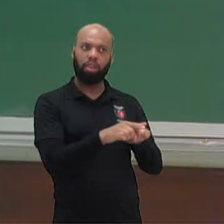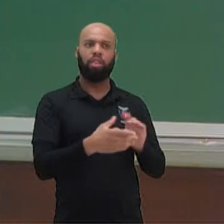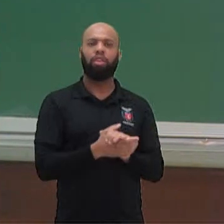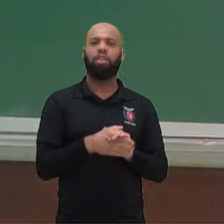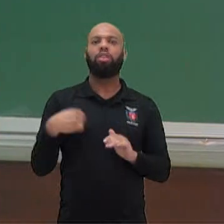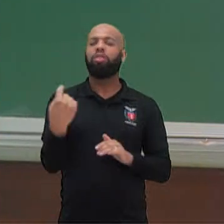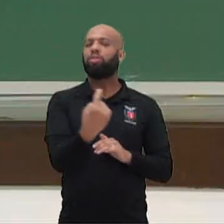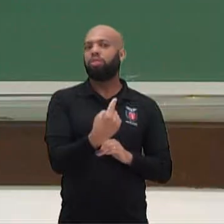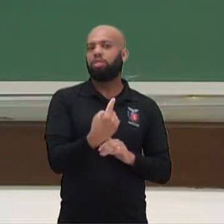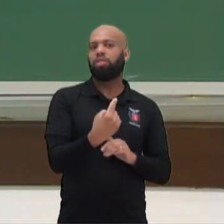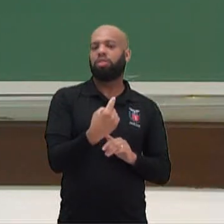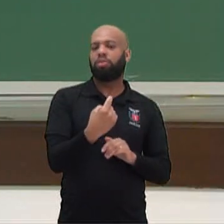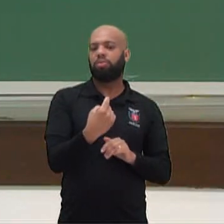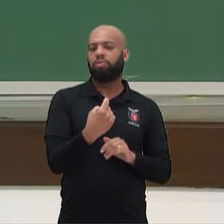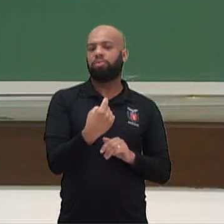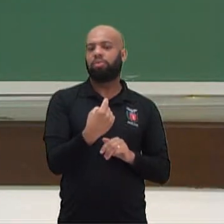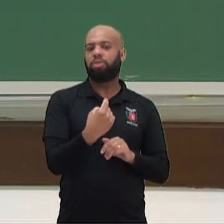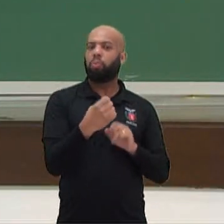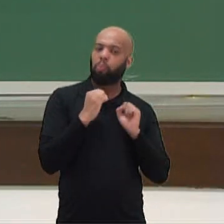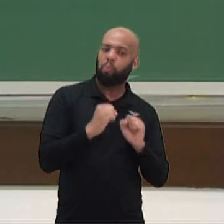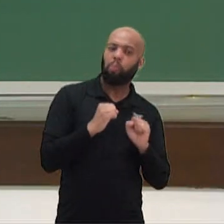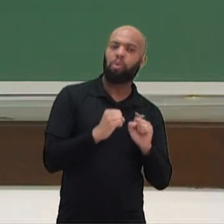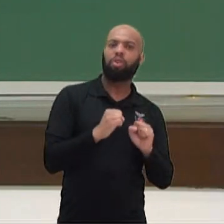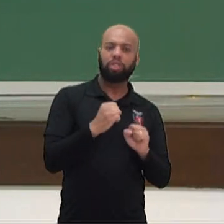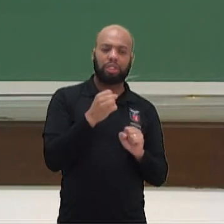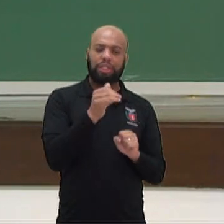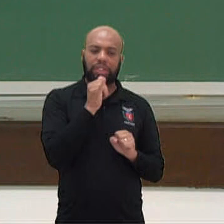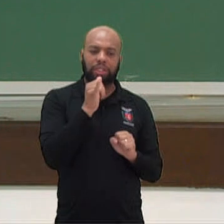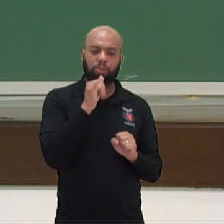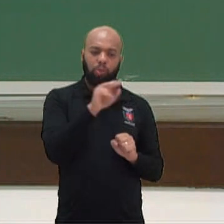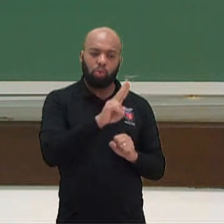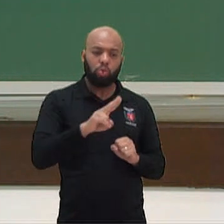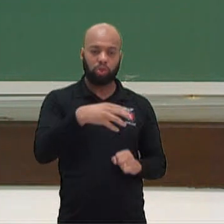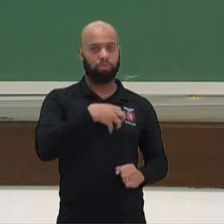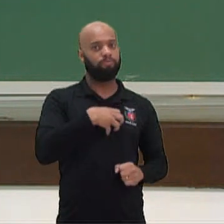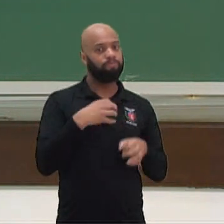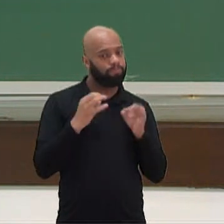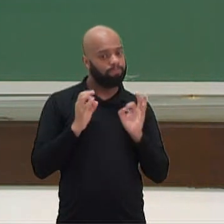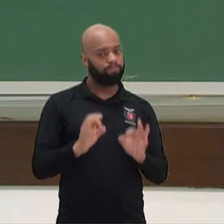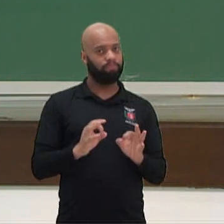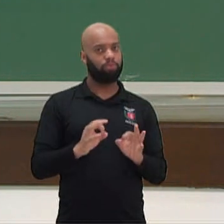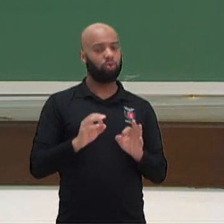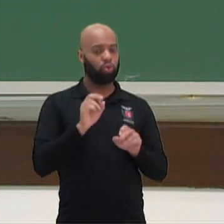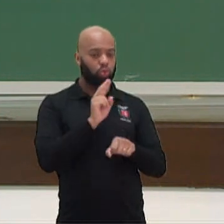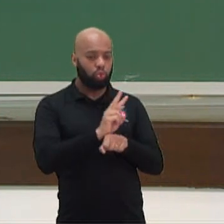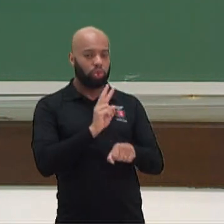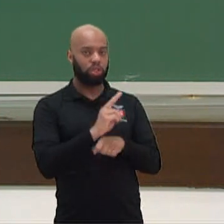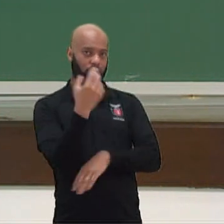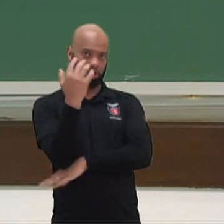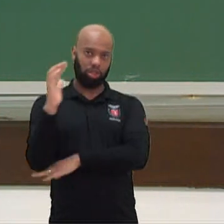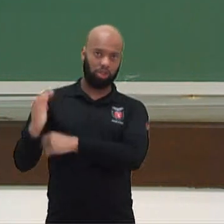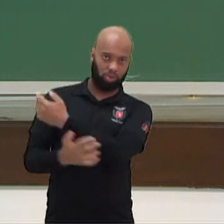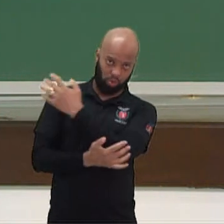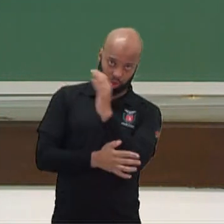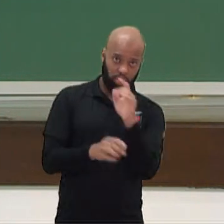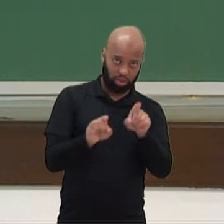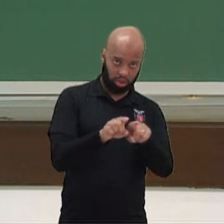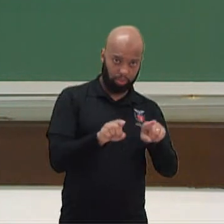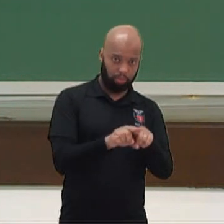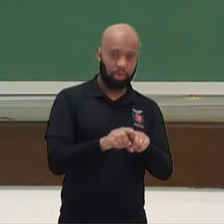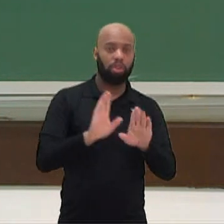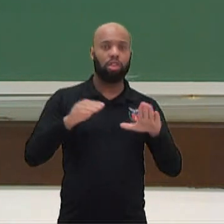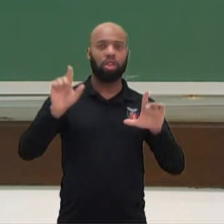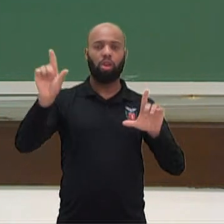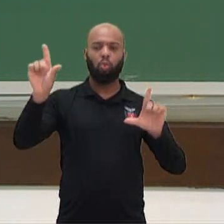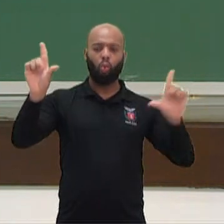que a gente pode dizer assim, de um desenvolvimento sustentável, então essa extração demasiada acaba diminuindo ali a